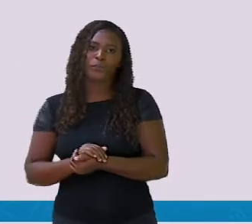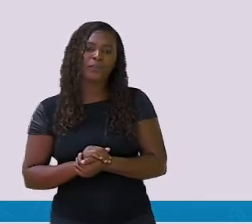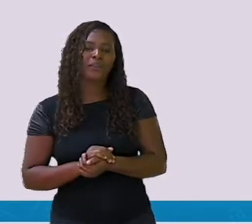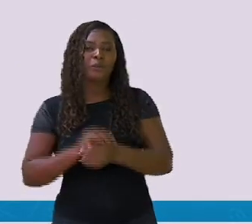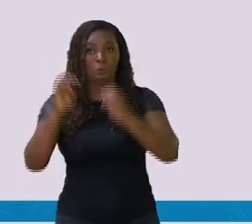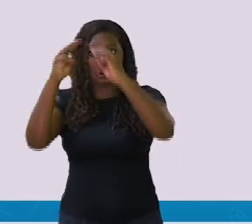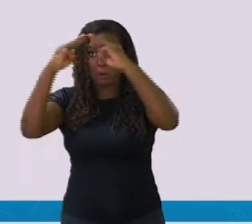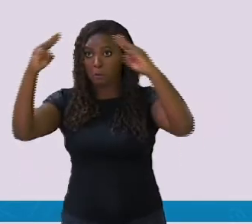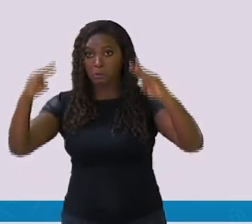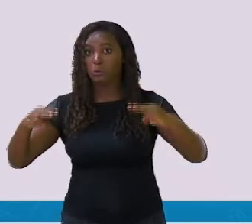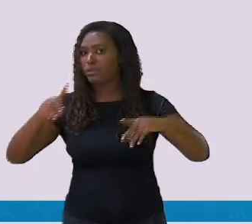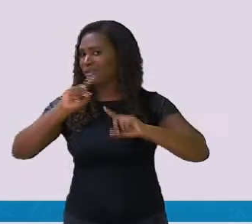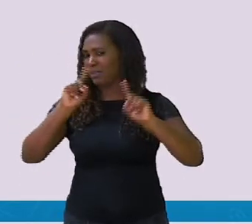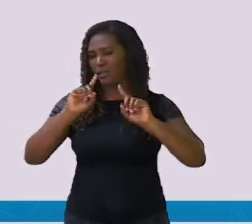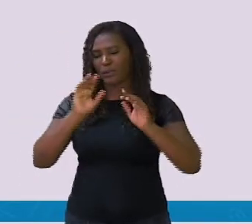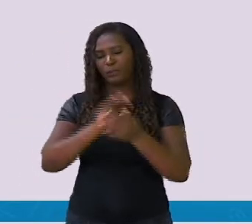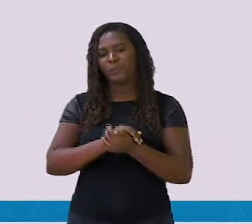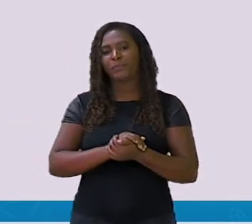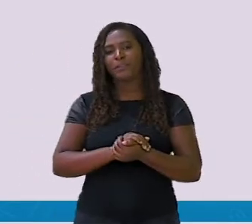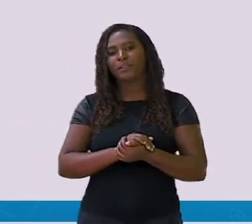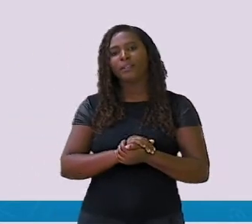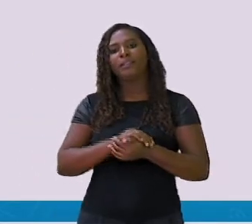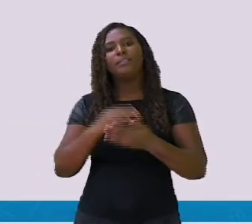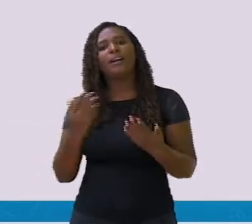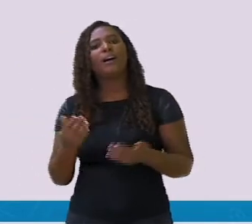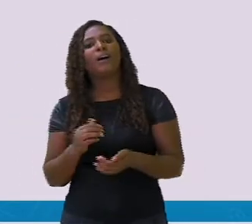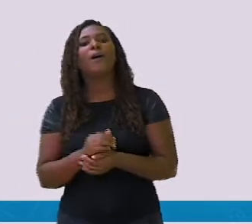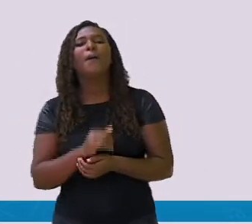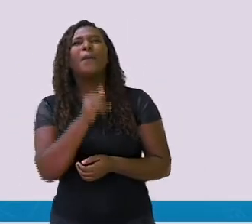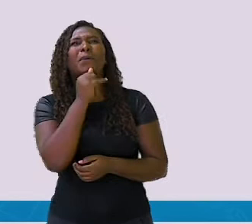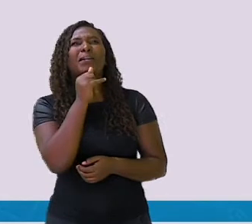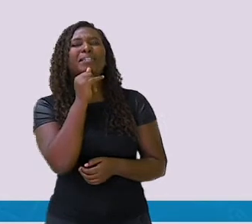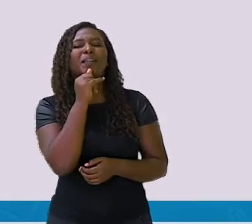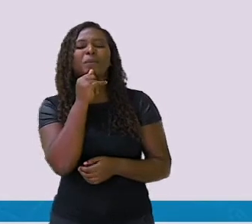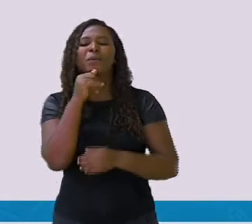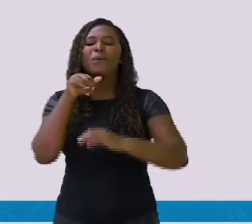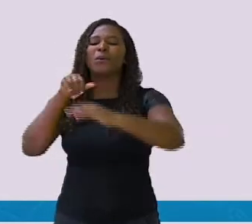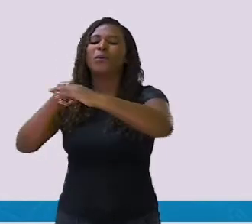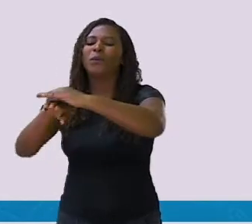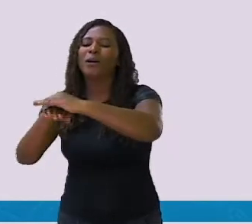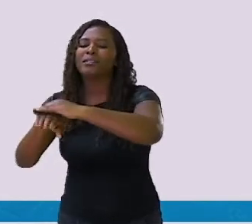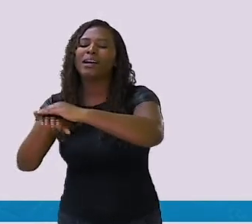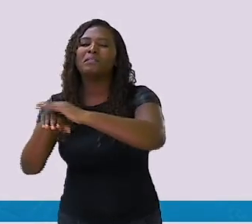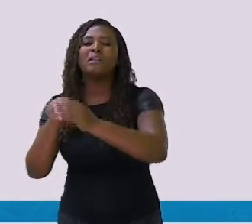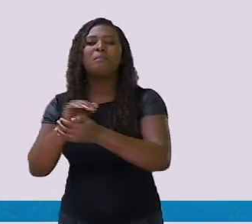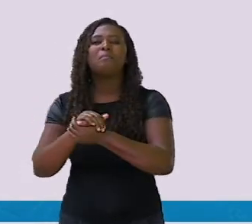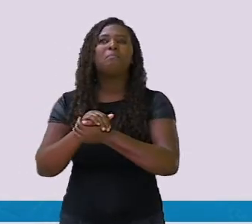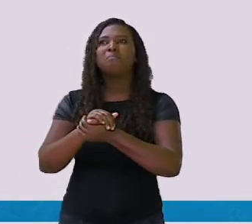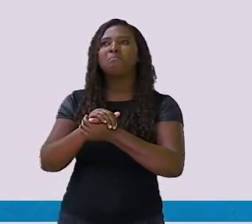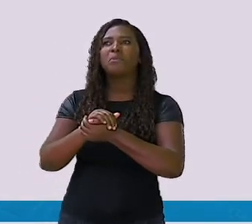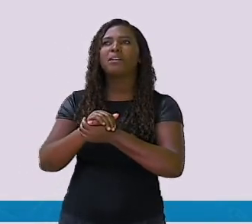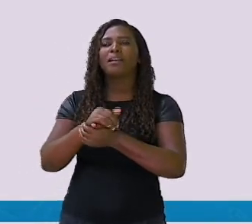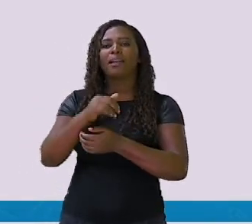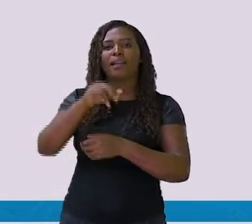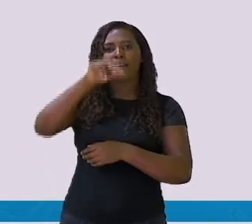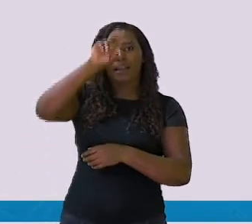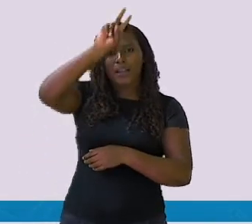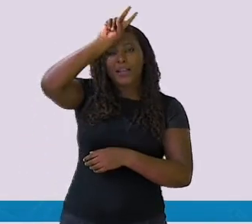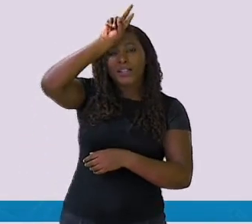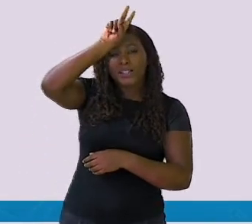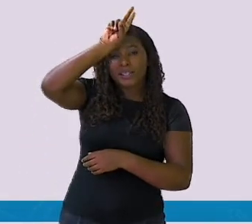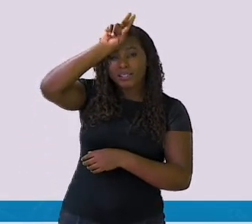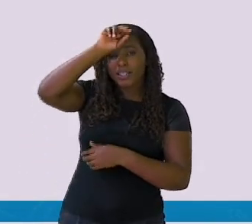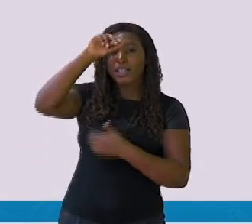E aí, coleções, por exemplo, de borboletas eram guardadas sem nenhuma visita de turma